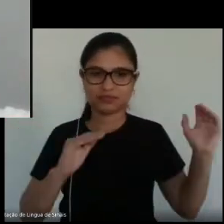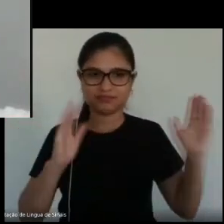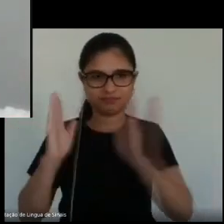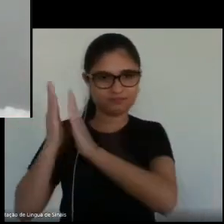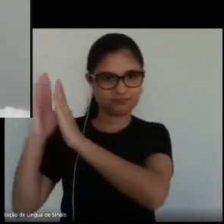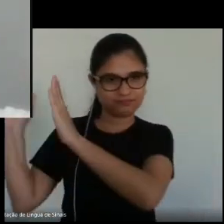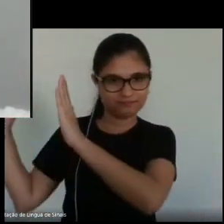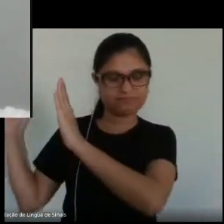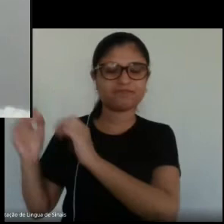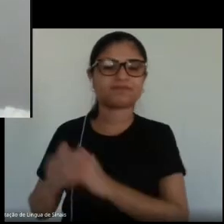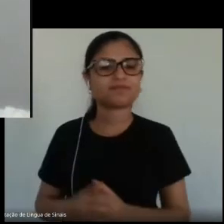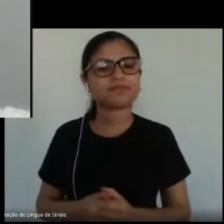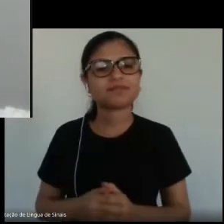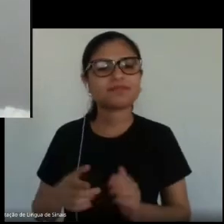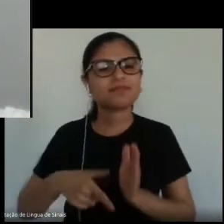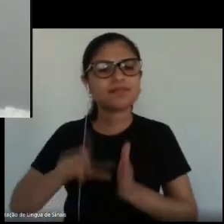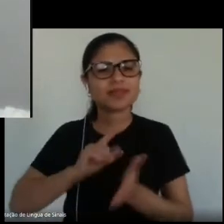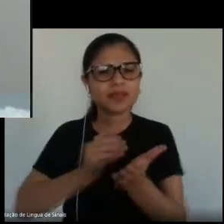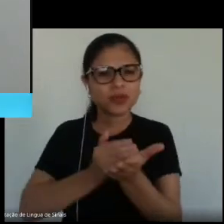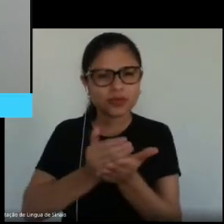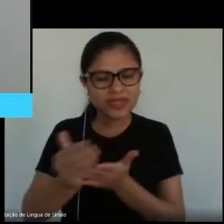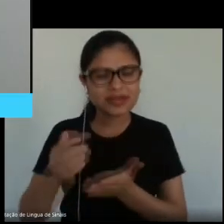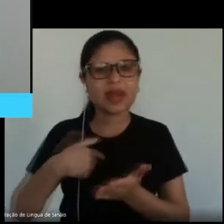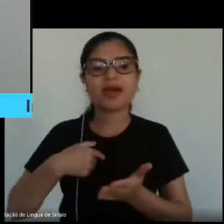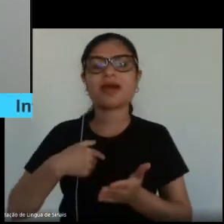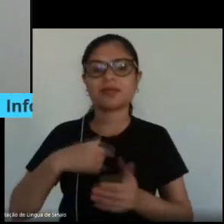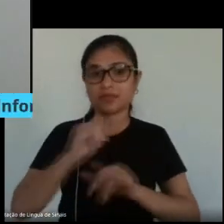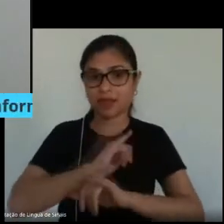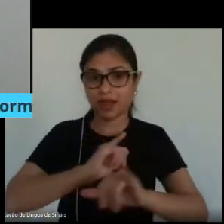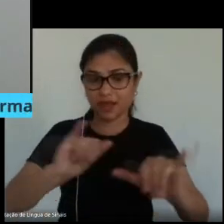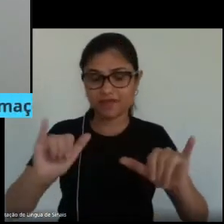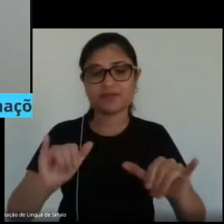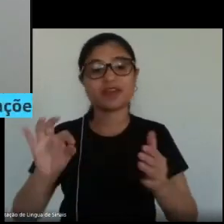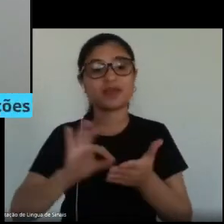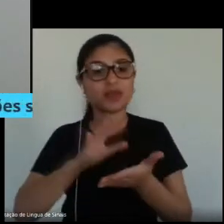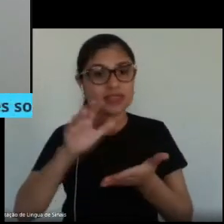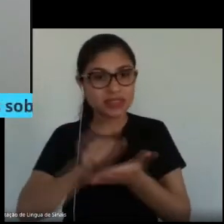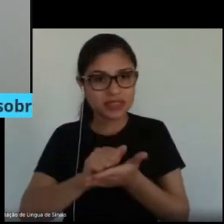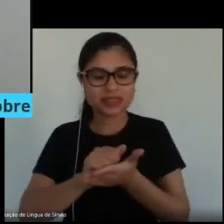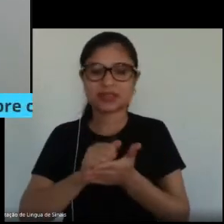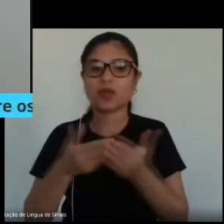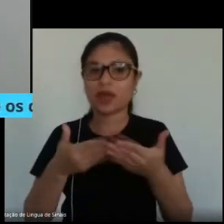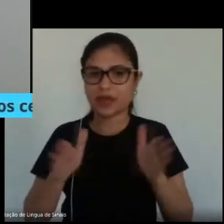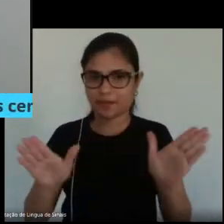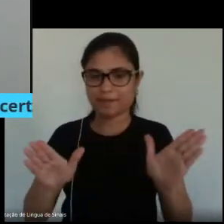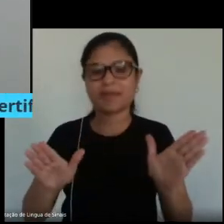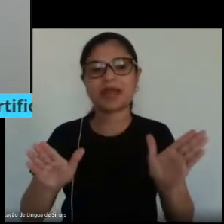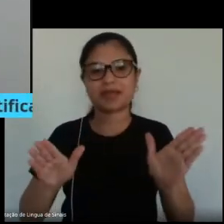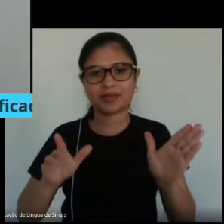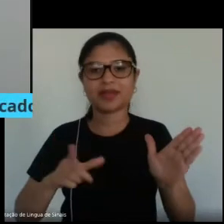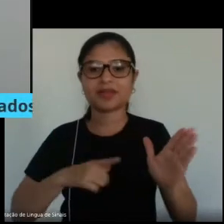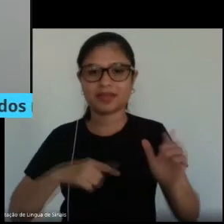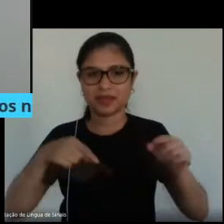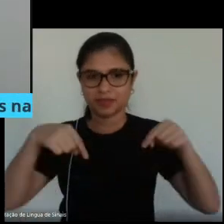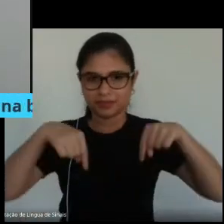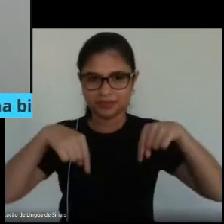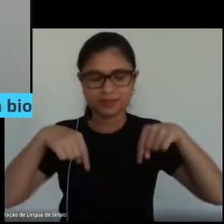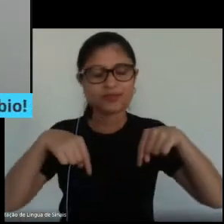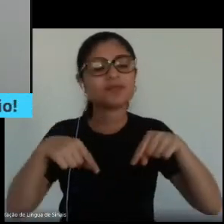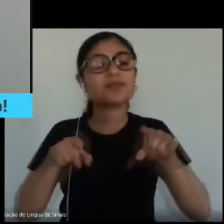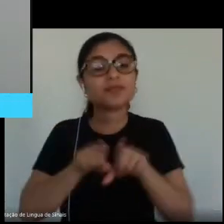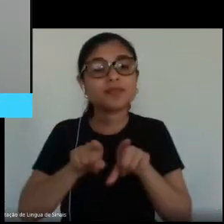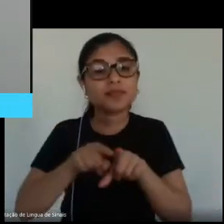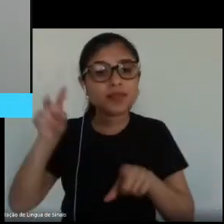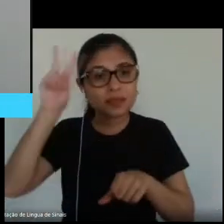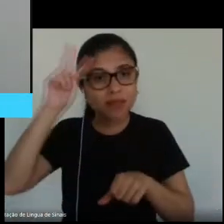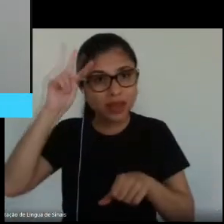inscritos do evento que o forma de inscrição já está aberto aqui embaixo no box de inscrição. Lembrando também que você só